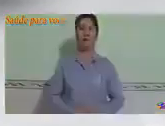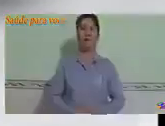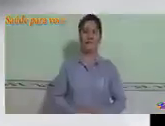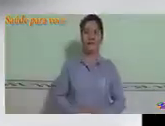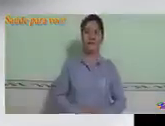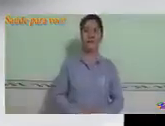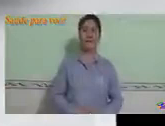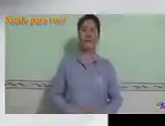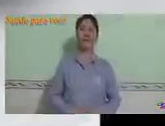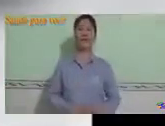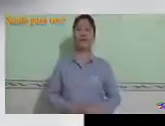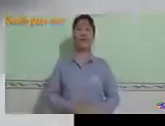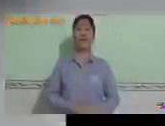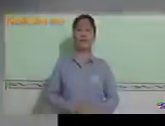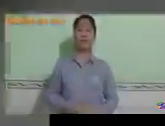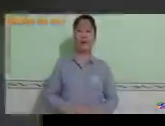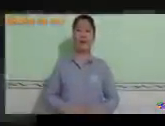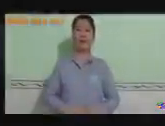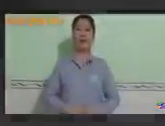de água fervente.